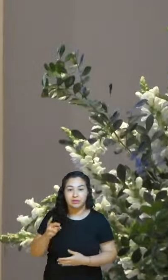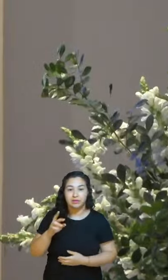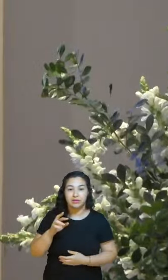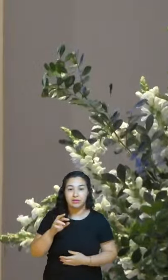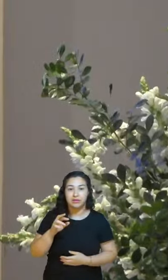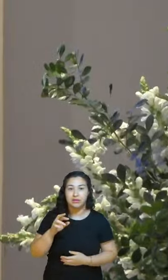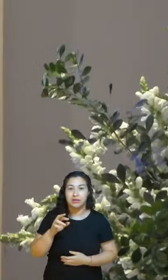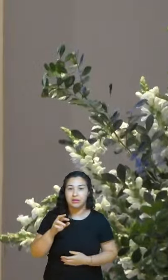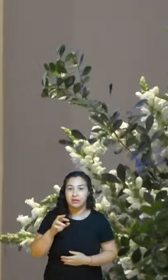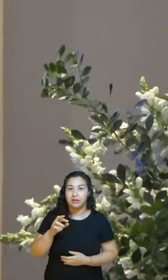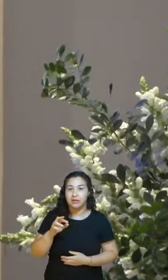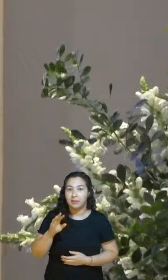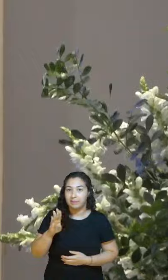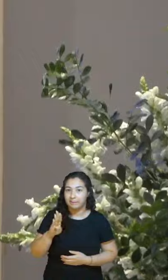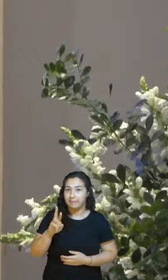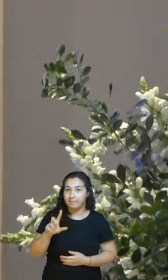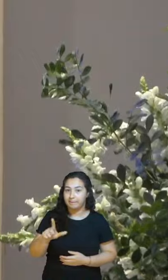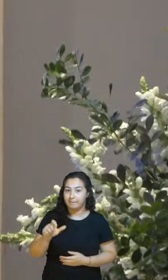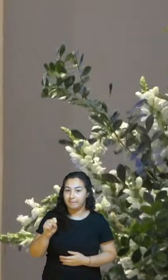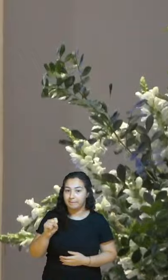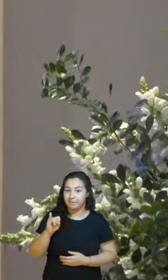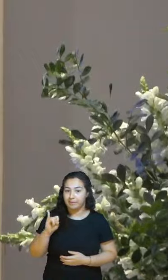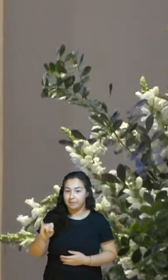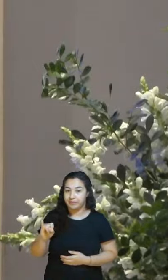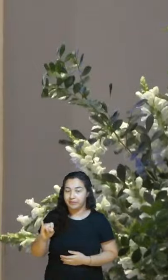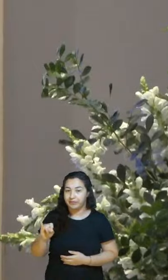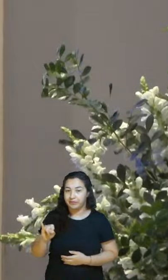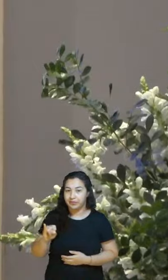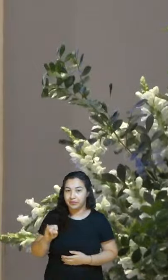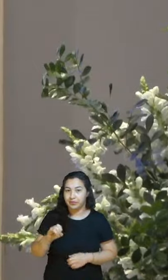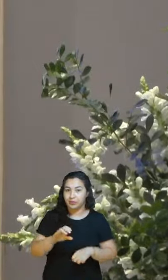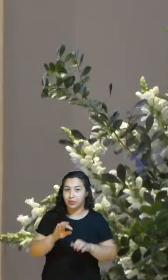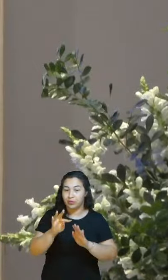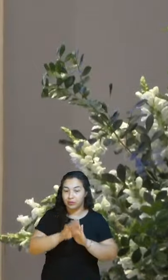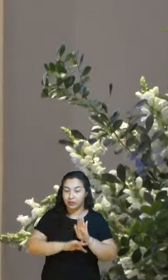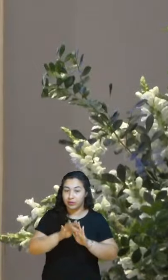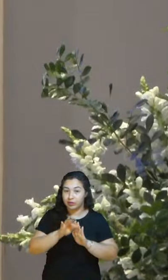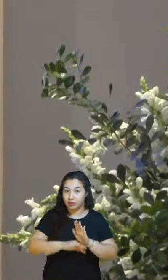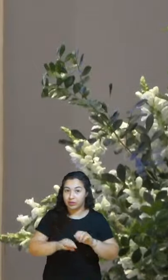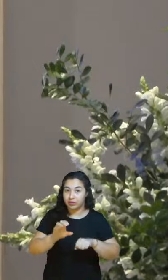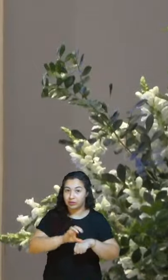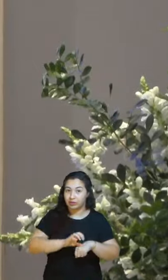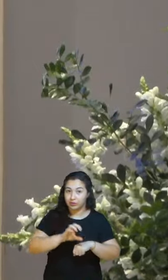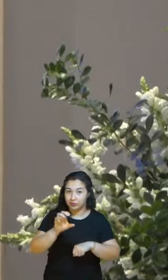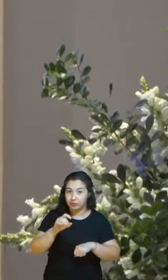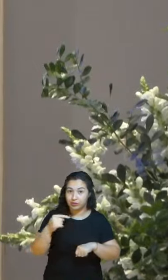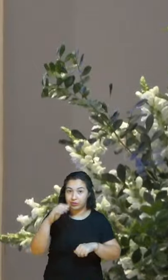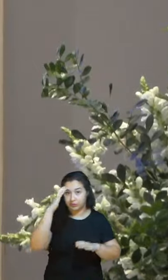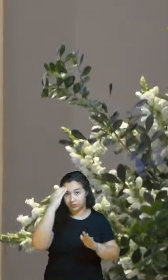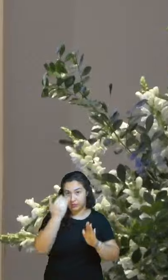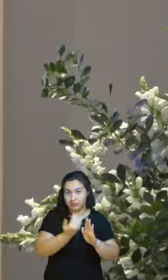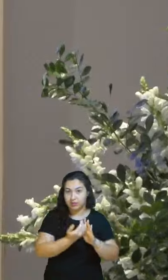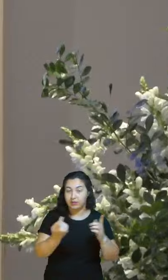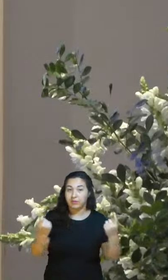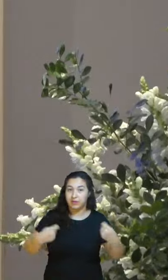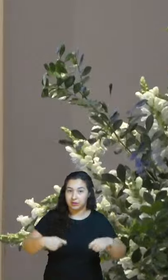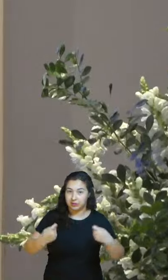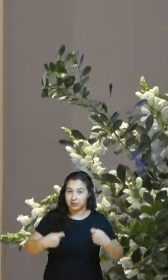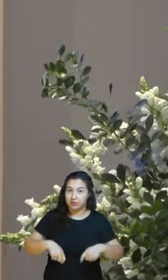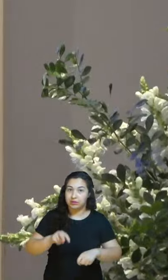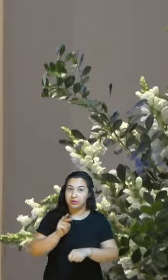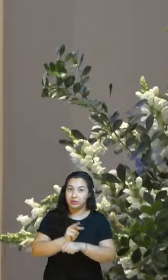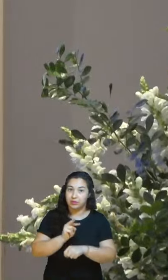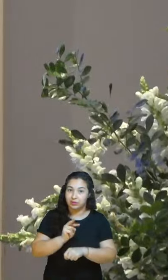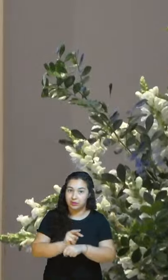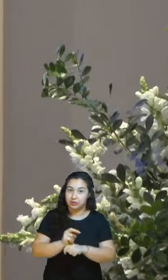texto constitucional por quê Porque além de cuidar e proteger a constituição do